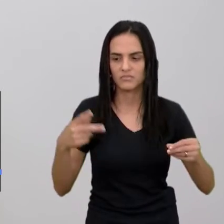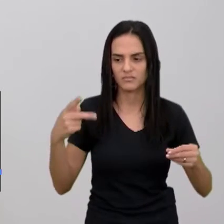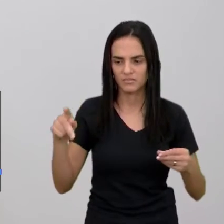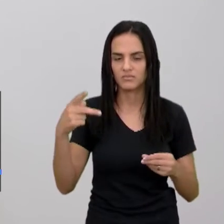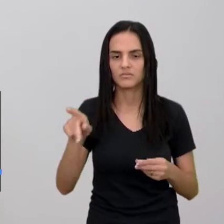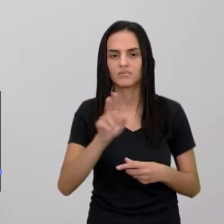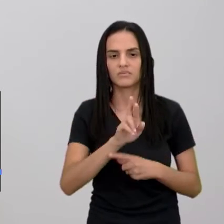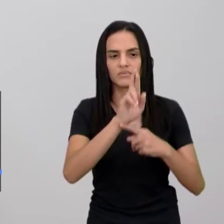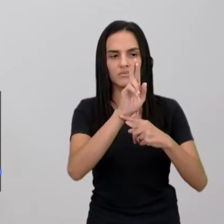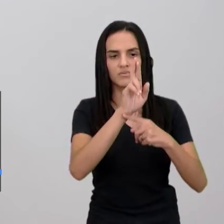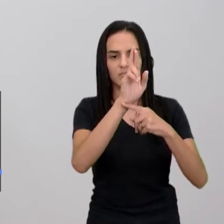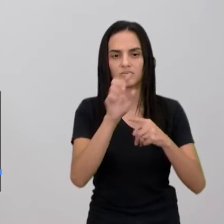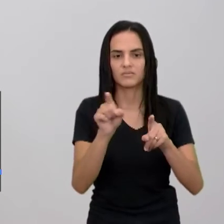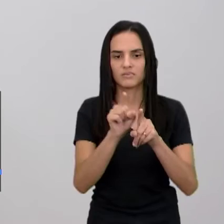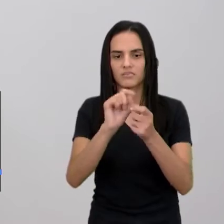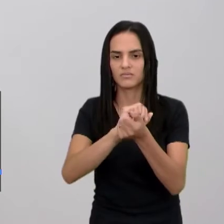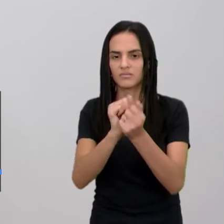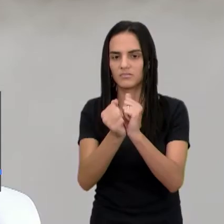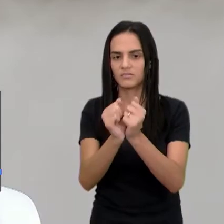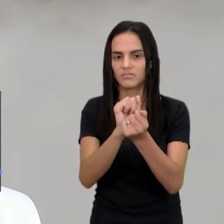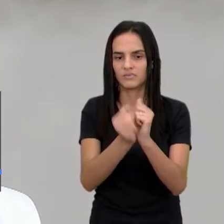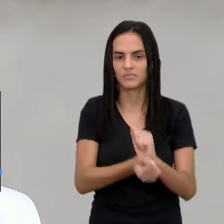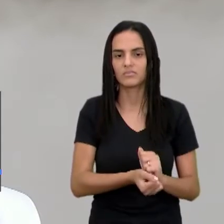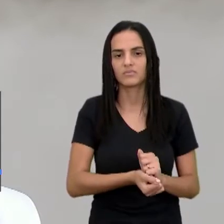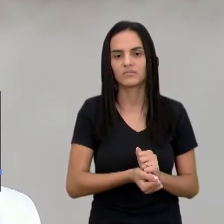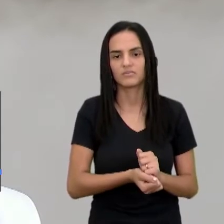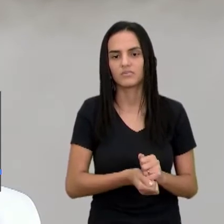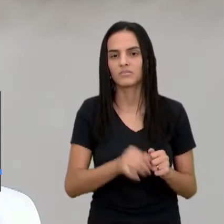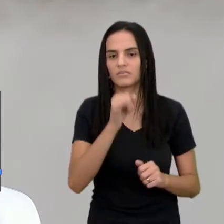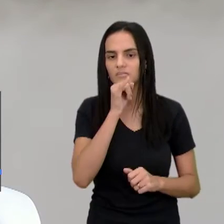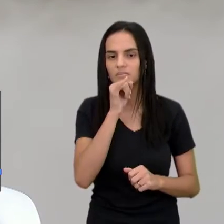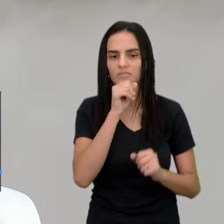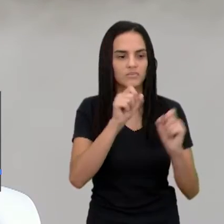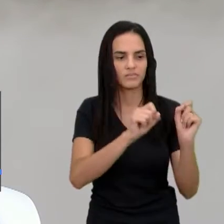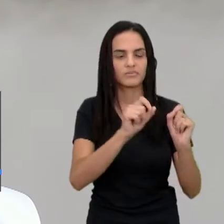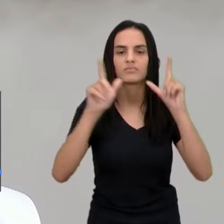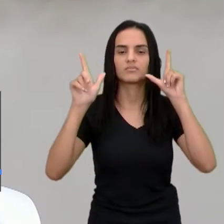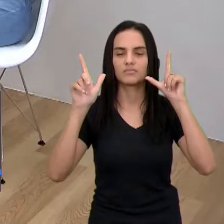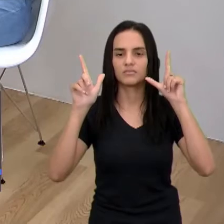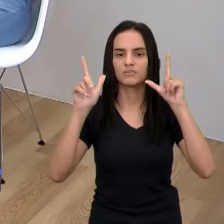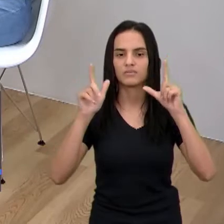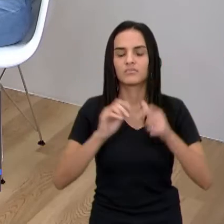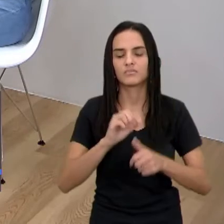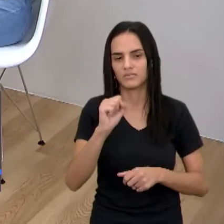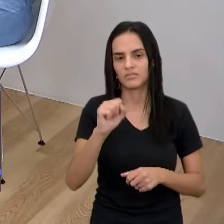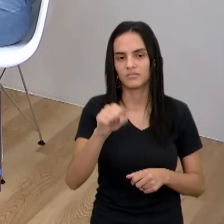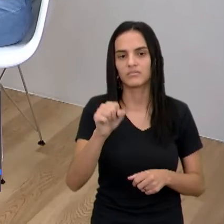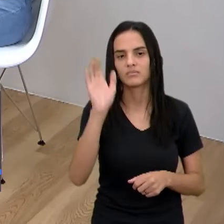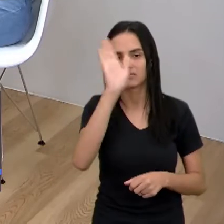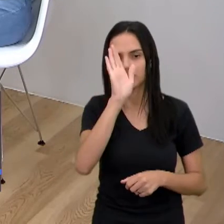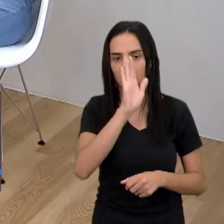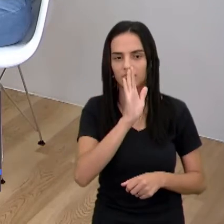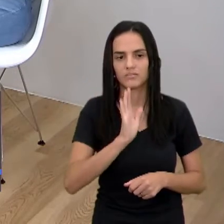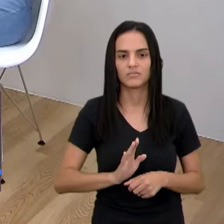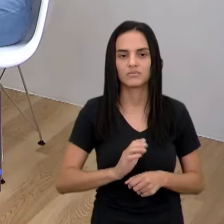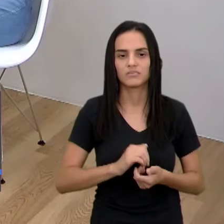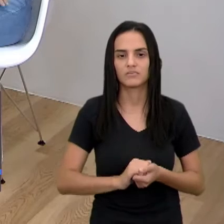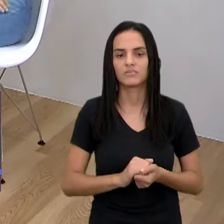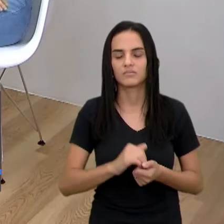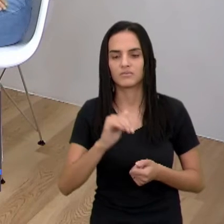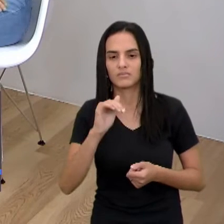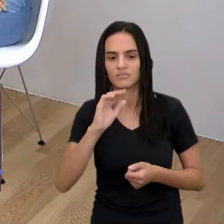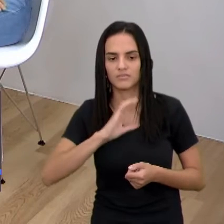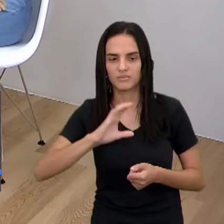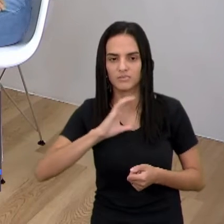e escravocratas. Daria para dizer que foi um acordão. Um acordão. Tanto que o Brasil ficou independente de